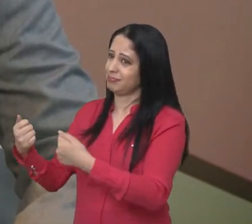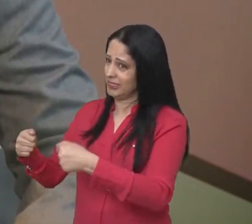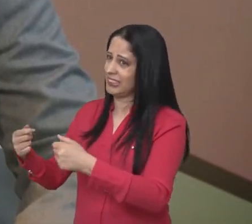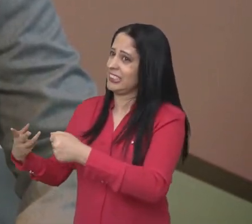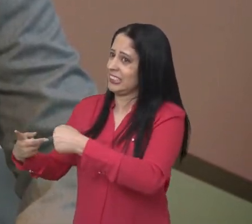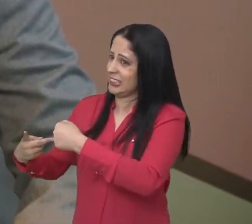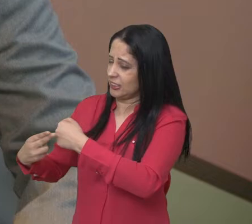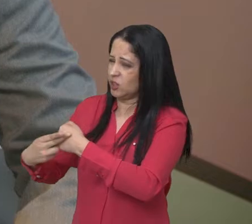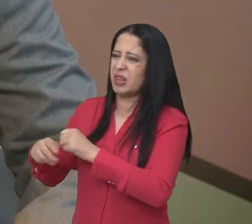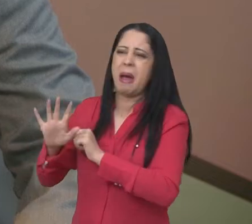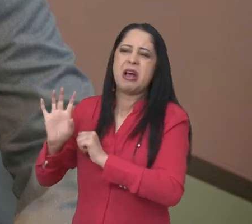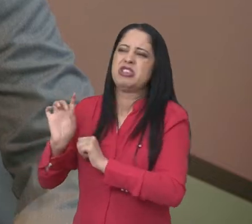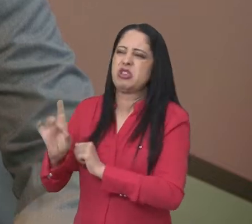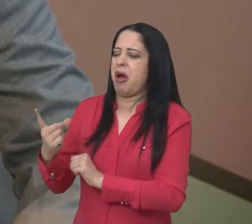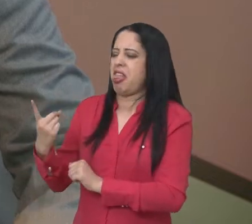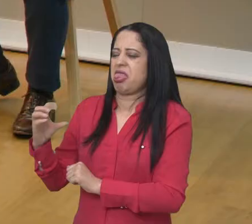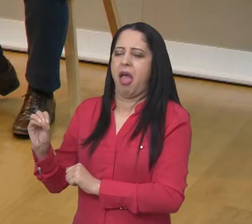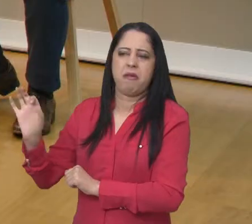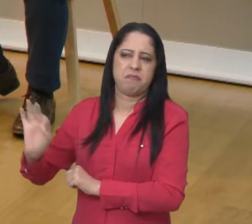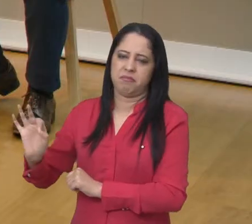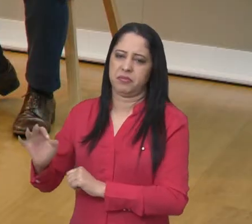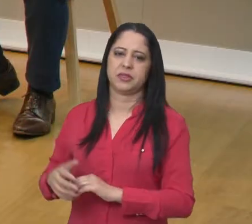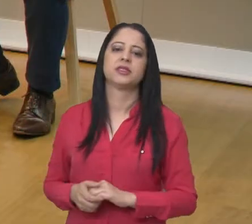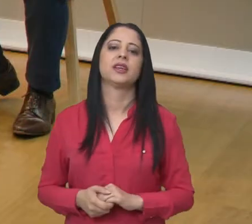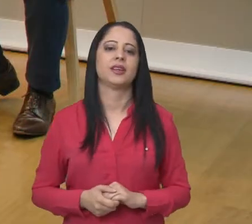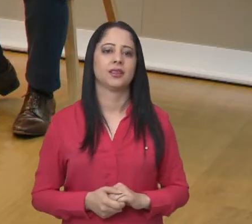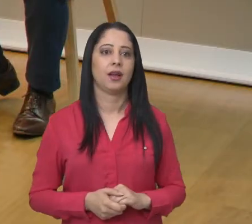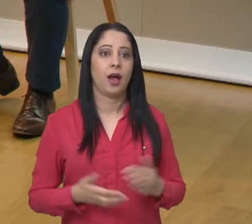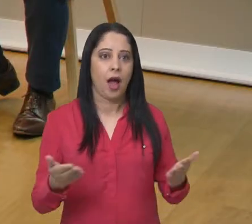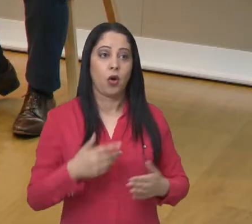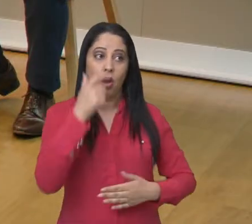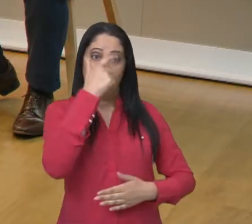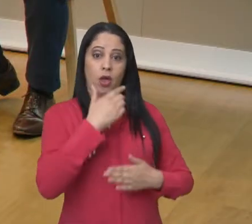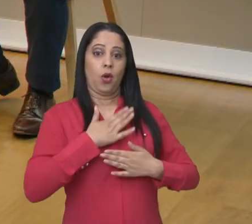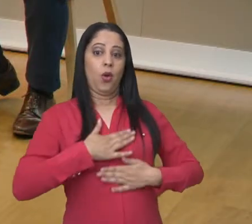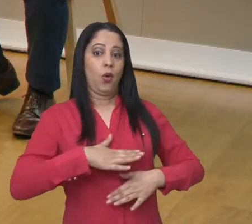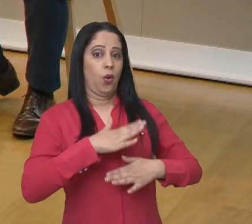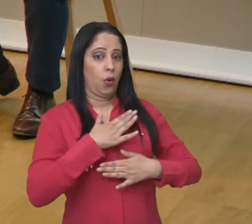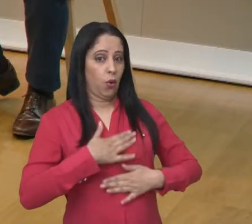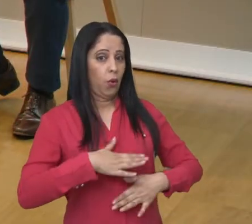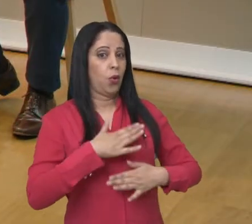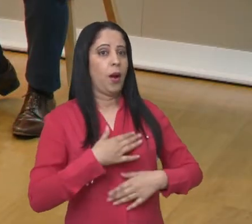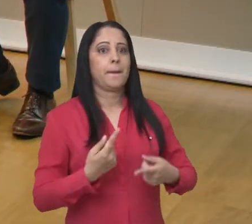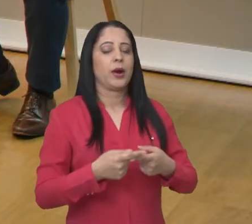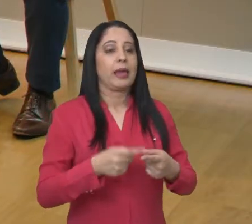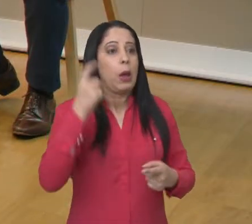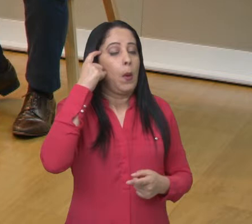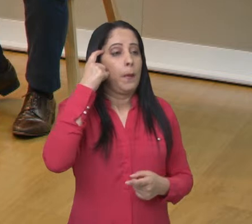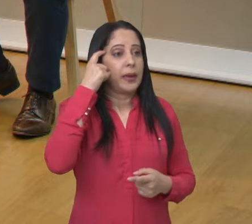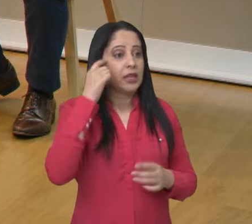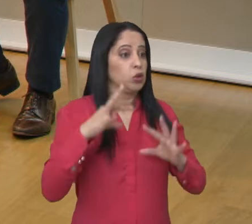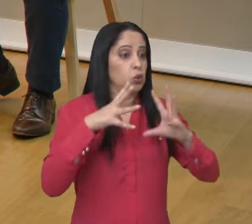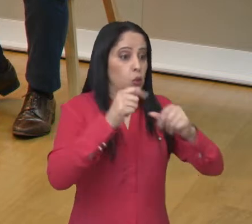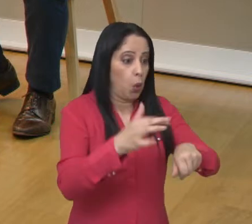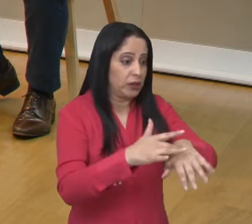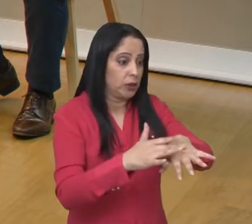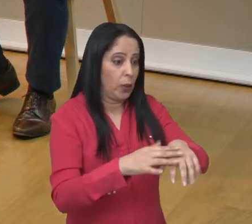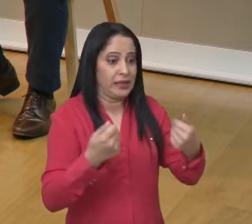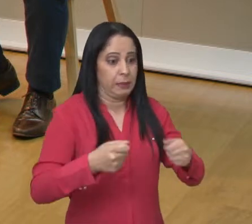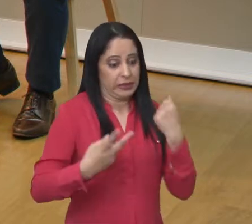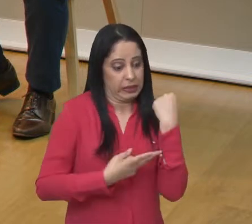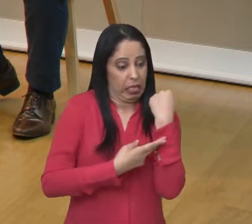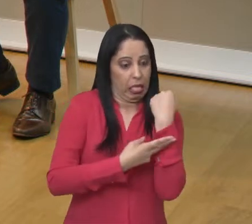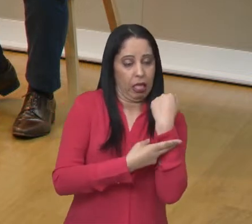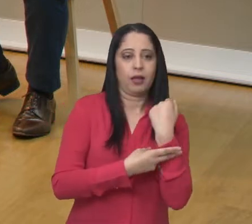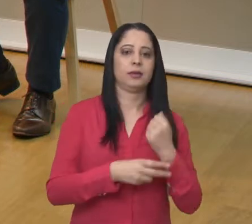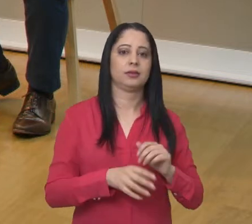né? Aproximadamente 10% dos casos. Esse número que o senhor trouxe me deixou bem tranquila, viu? Porque realmente a gente pensa que todos os casos têm que ir lá para o